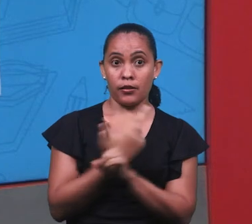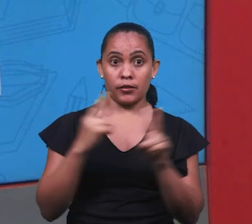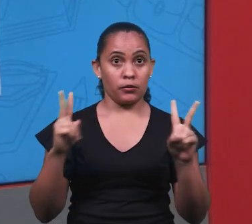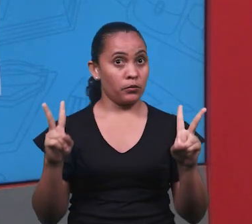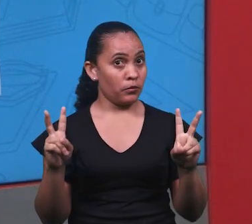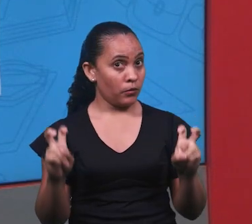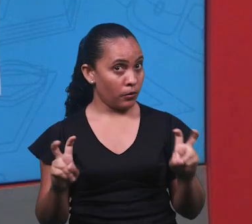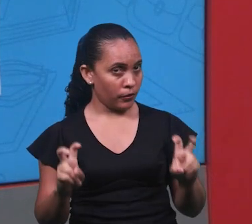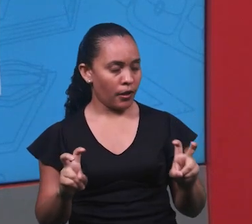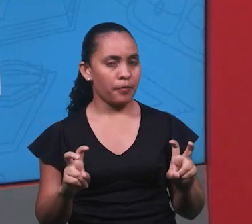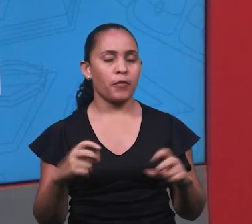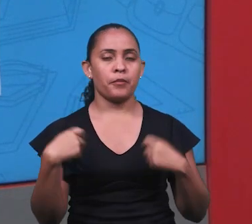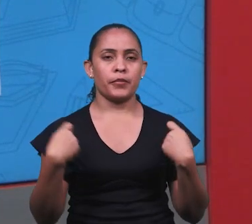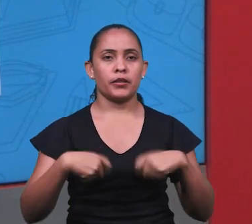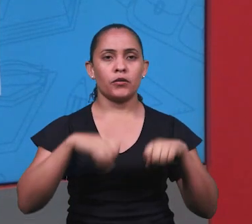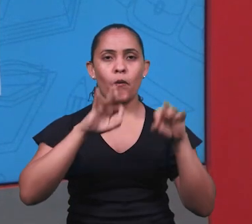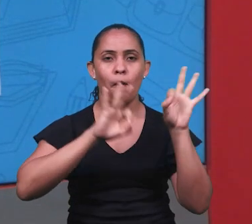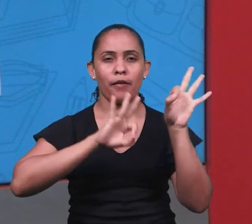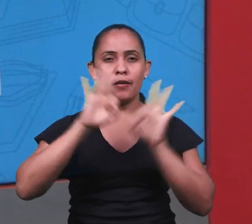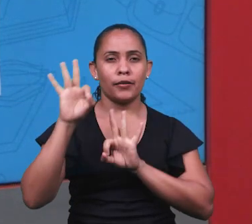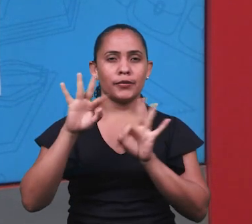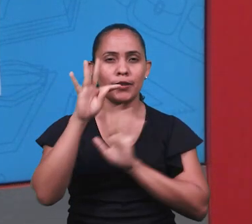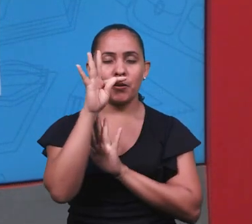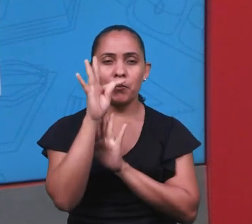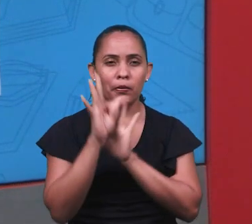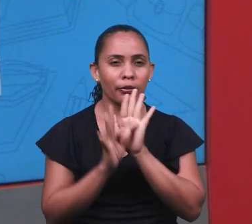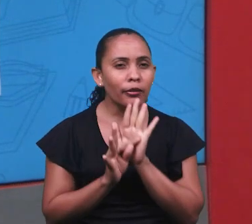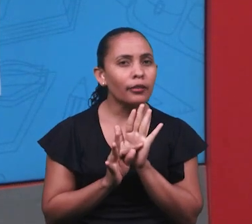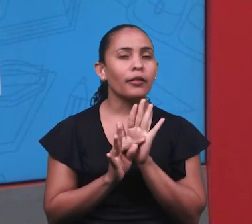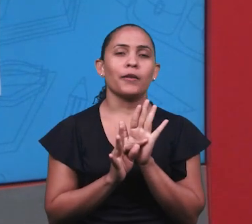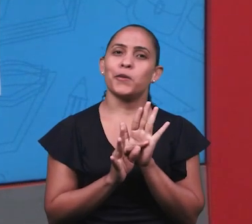eu preciso organizar esse texto de forma